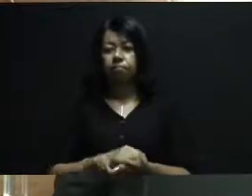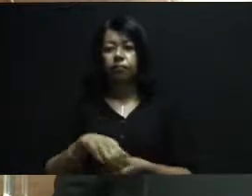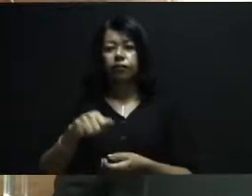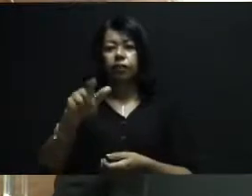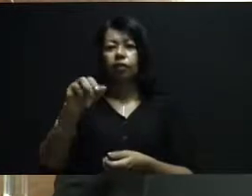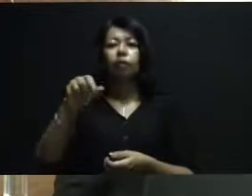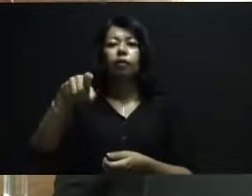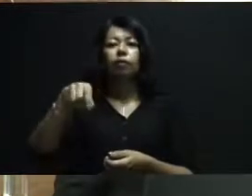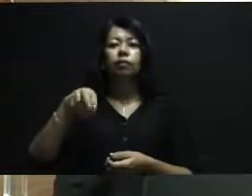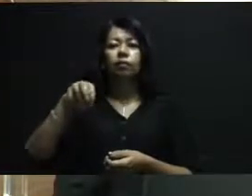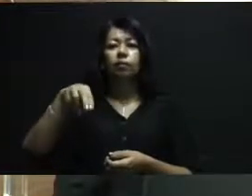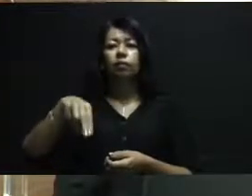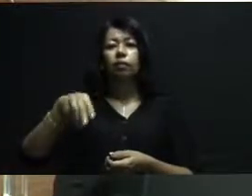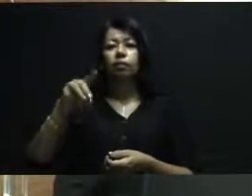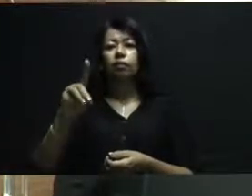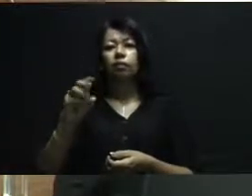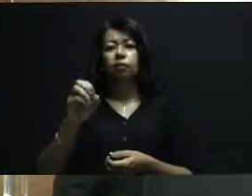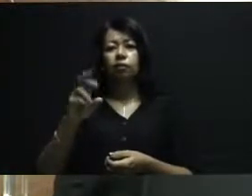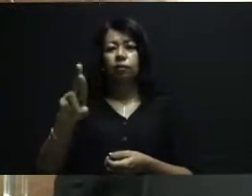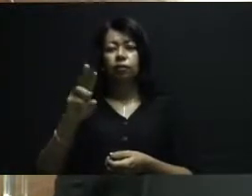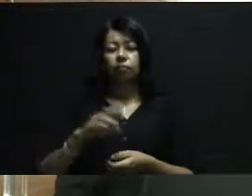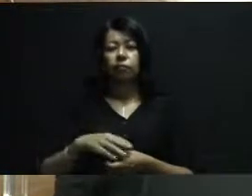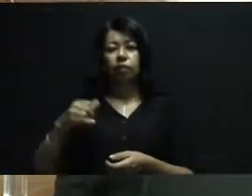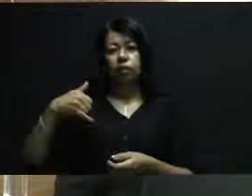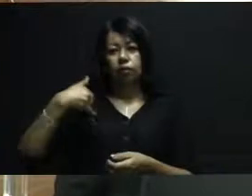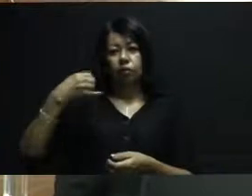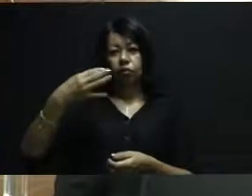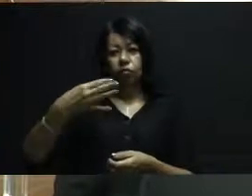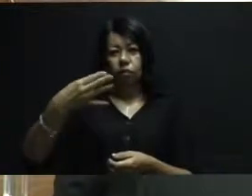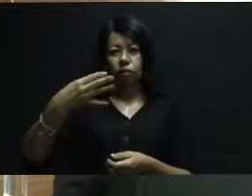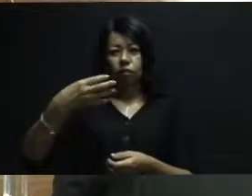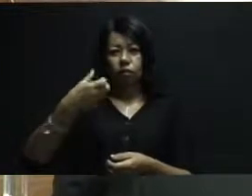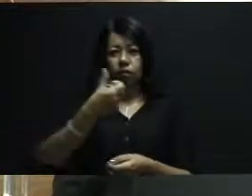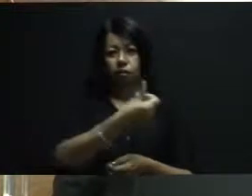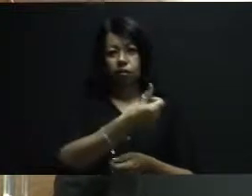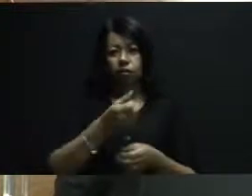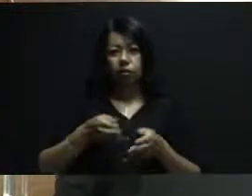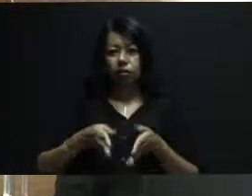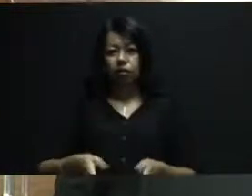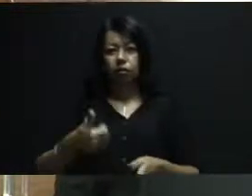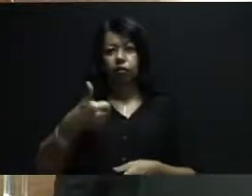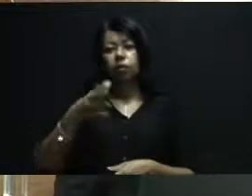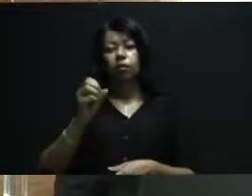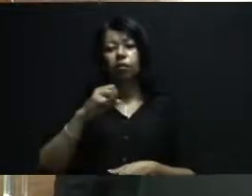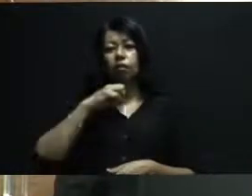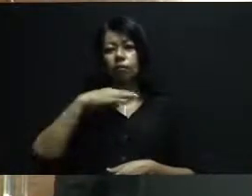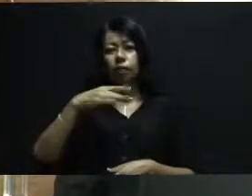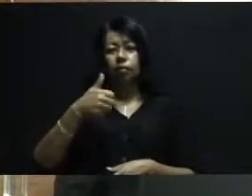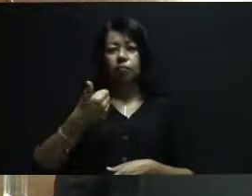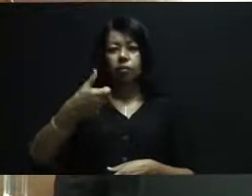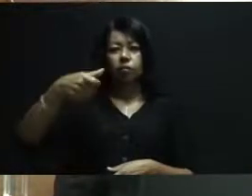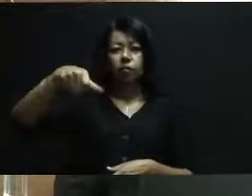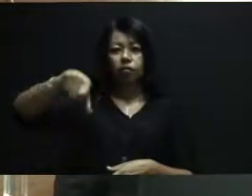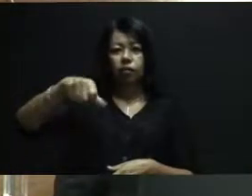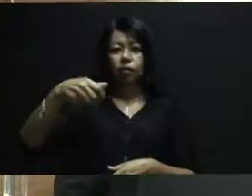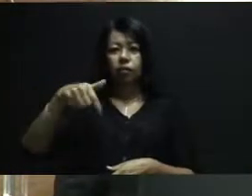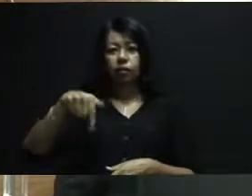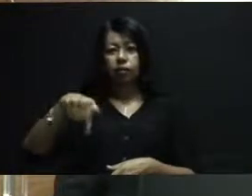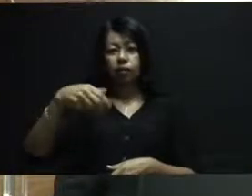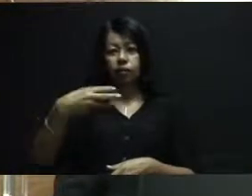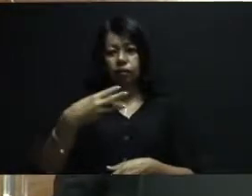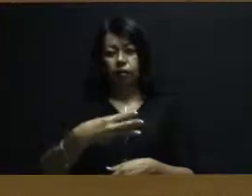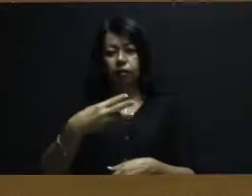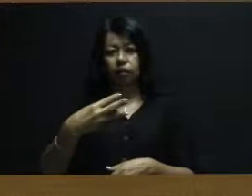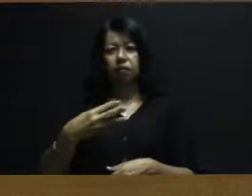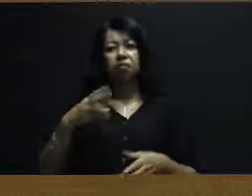Alexander José Guedes, de 46 anos, nasceu em 10 de março de 1973,